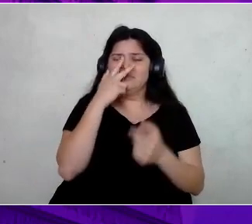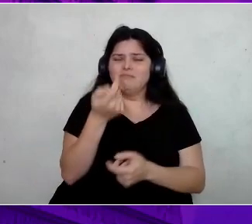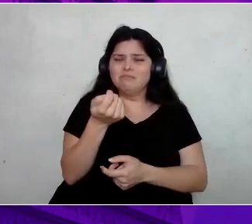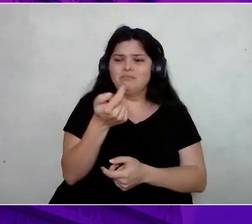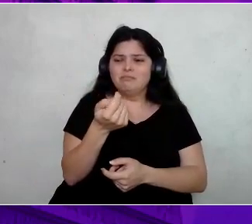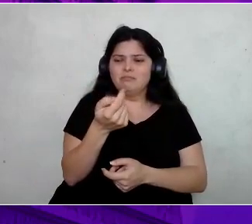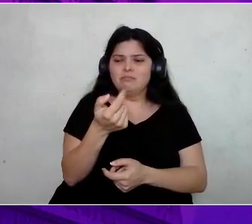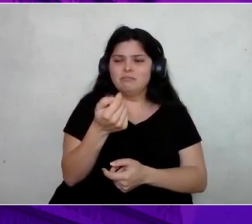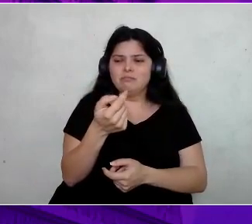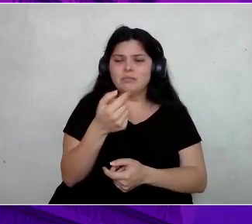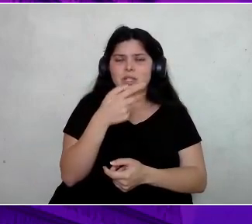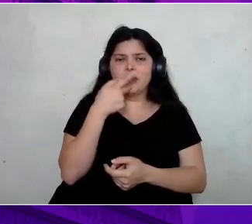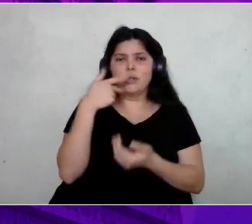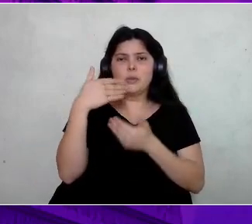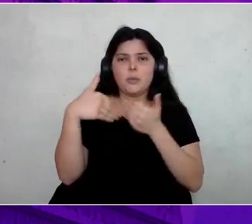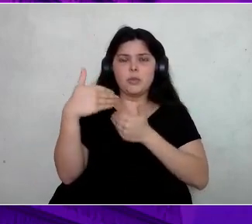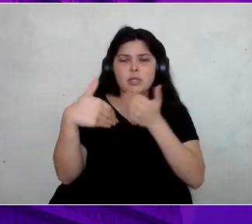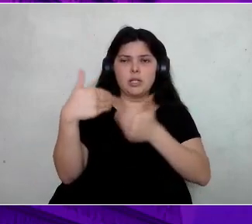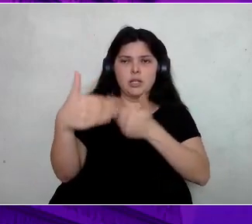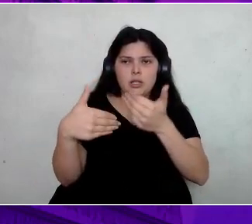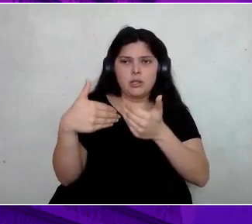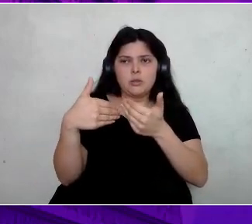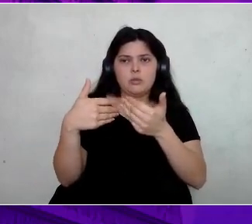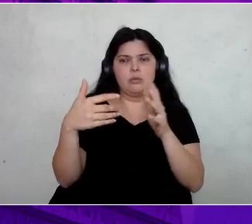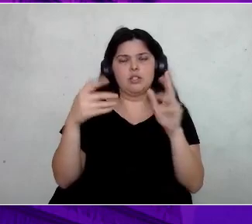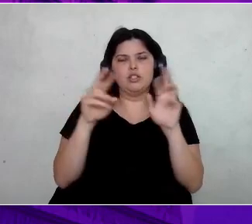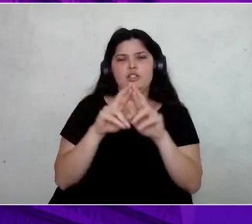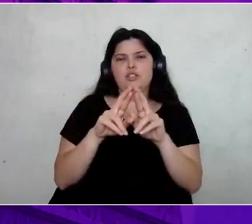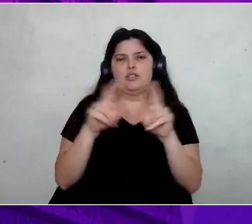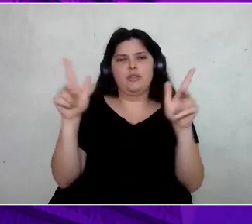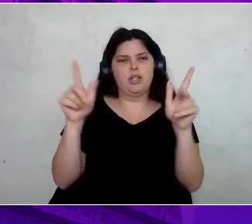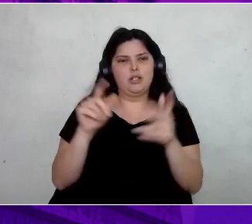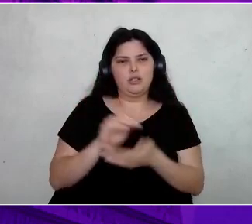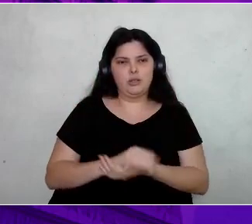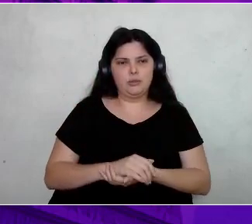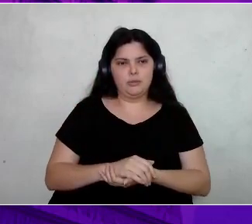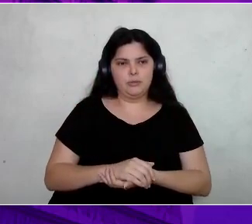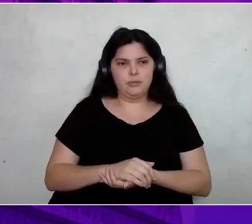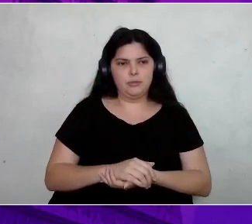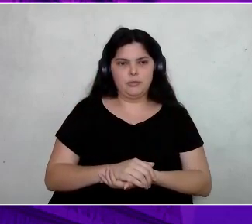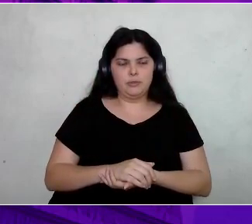de processo, é completamente diferente. As